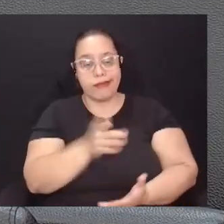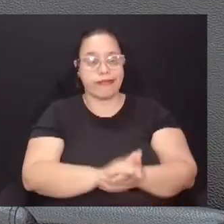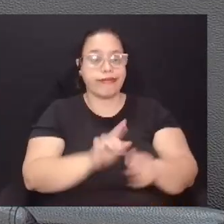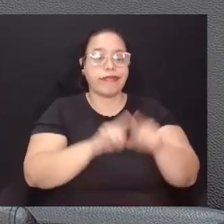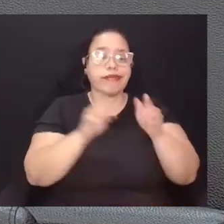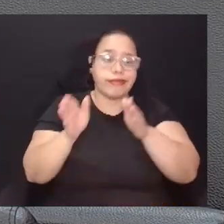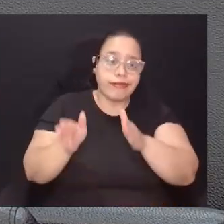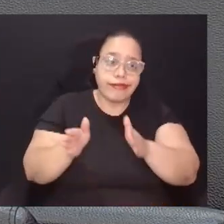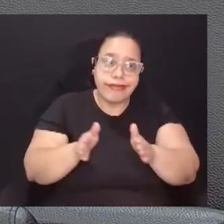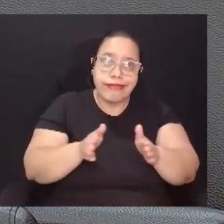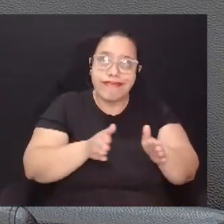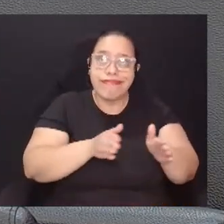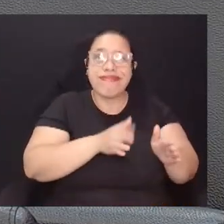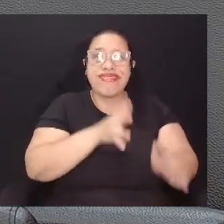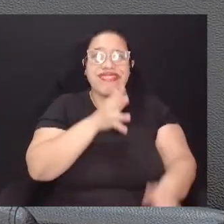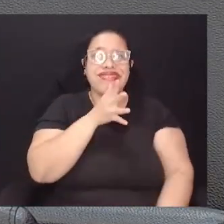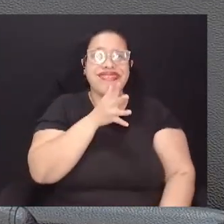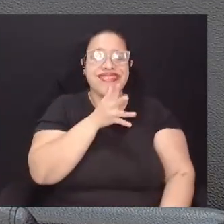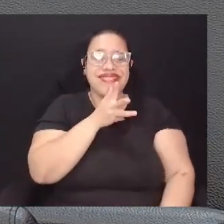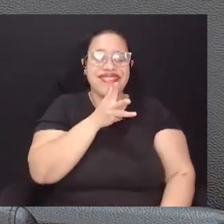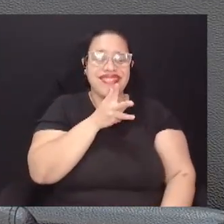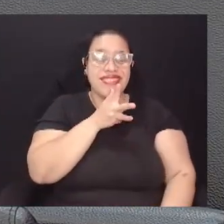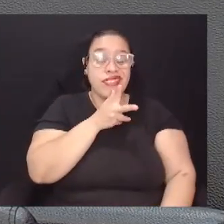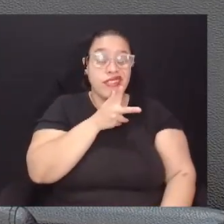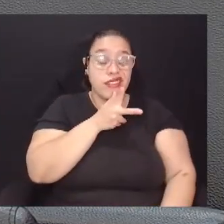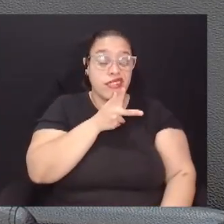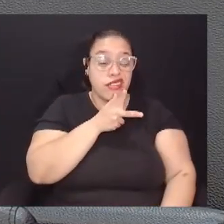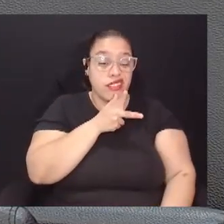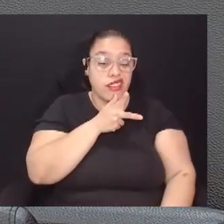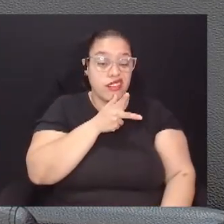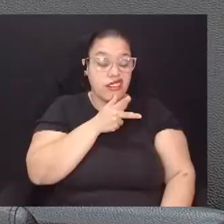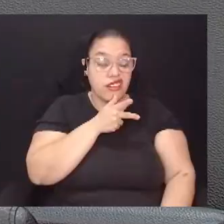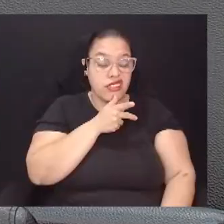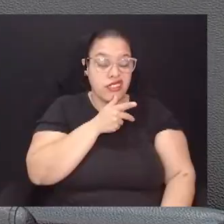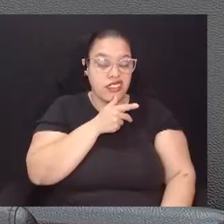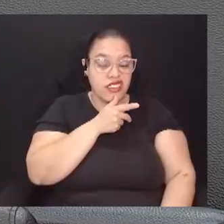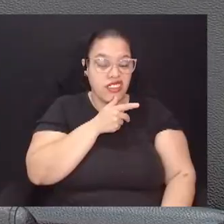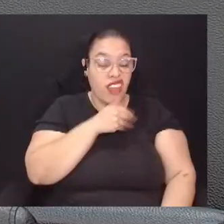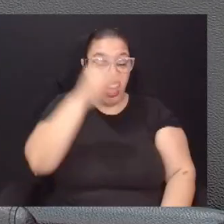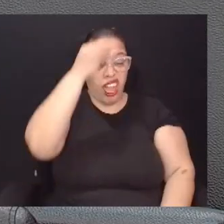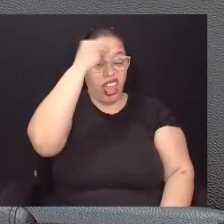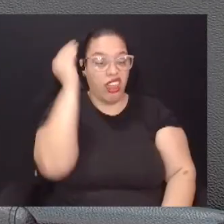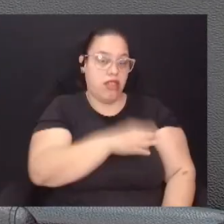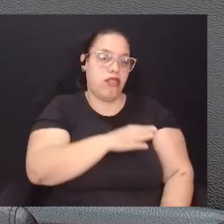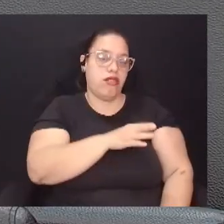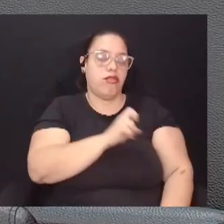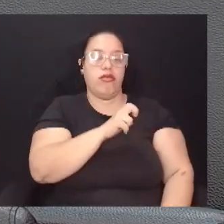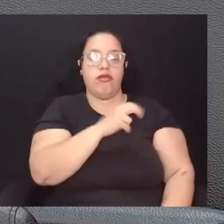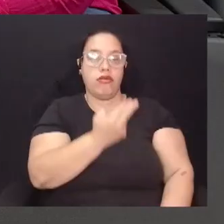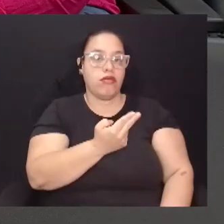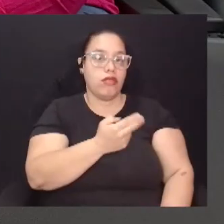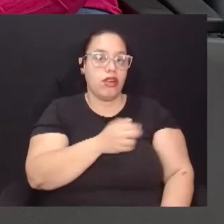medicamento, mas é um processo que muitas vezes é muito moroso, é muito longo, né, e faz com que as pessoas desistam no meio do caminho,